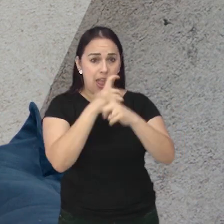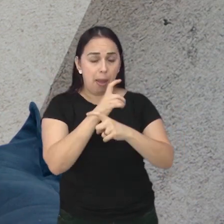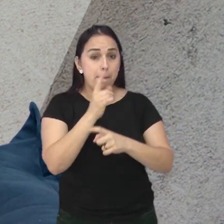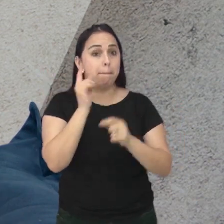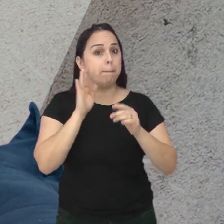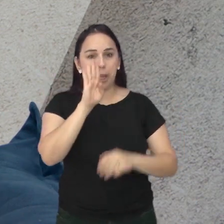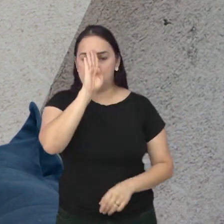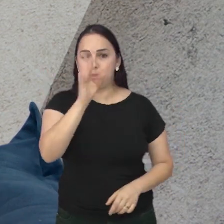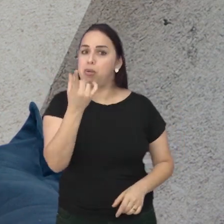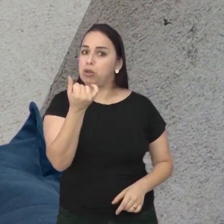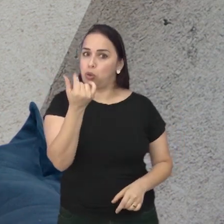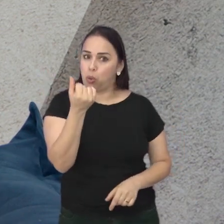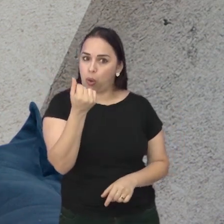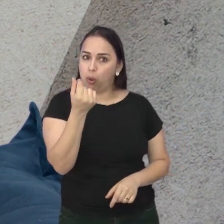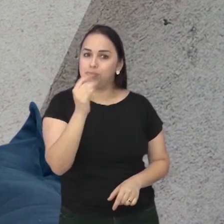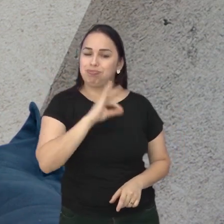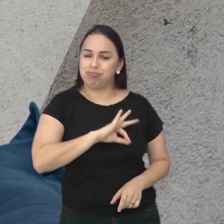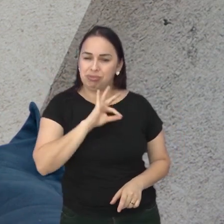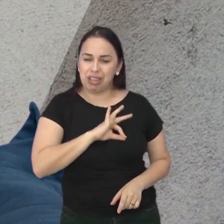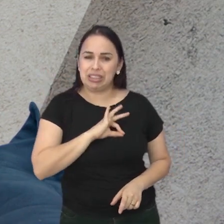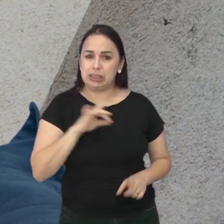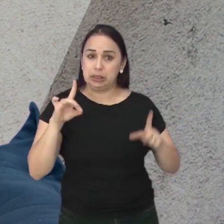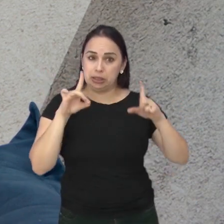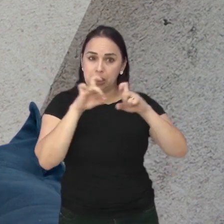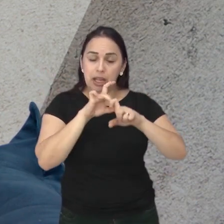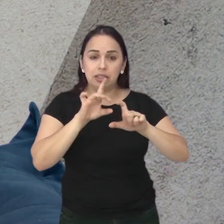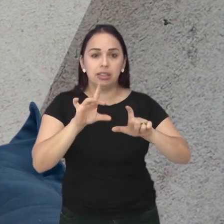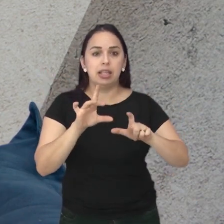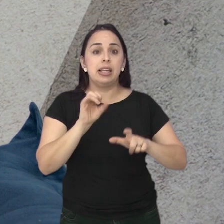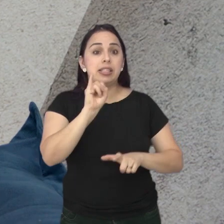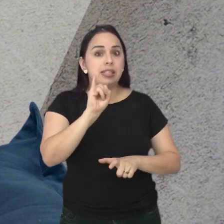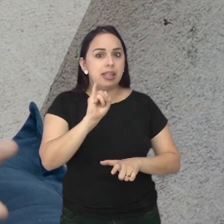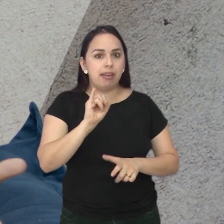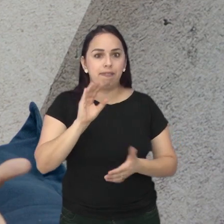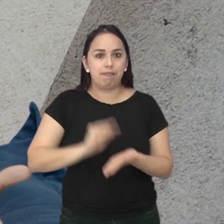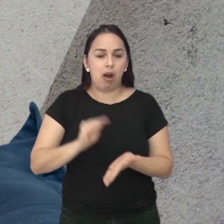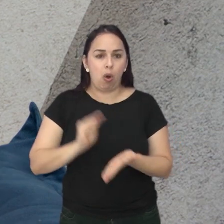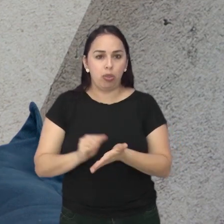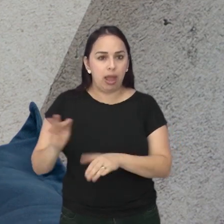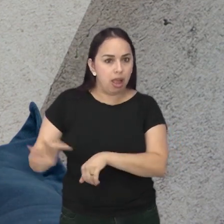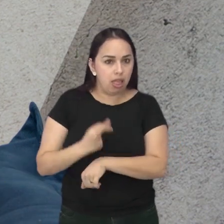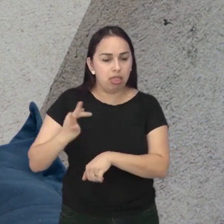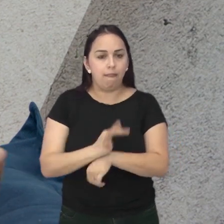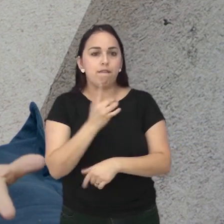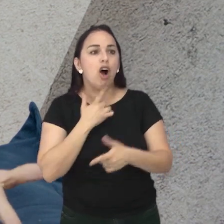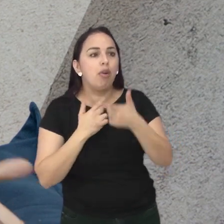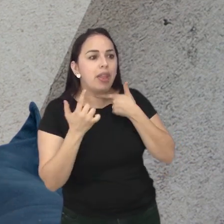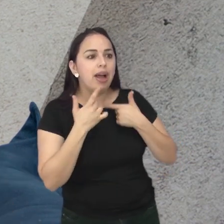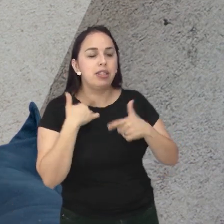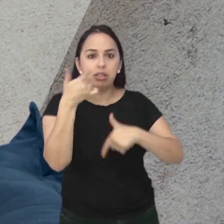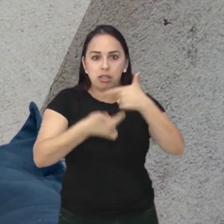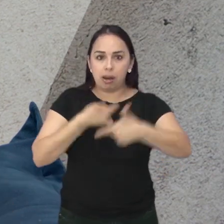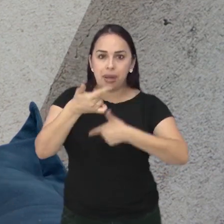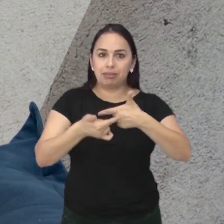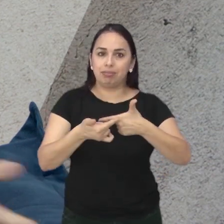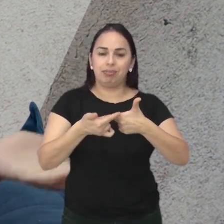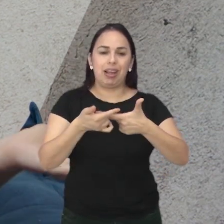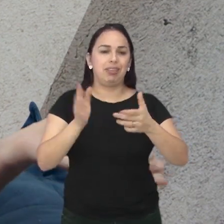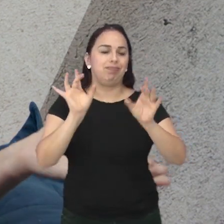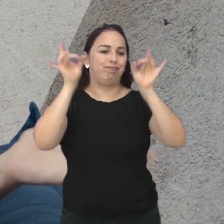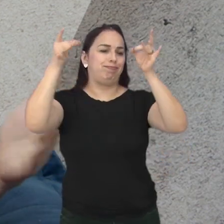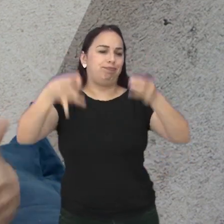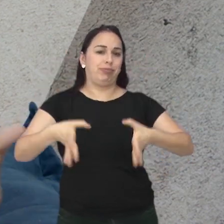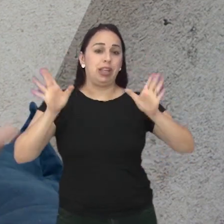dificuldade, principalmente financeira, no início da carreira, e se você não tiver essa persistência, esse desejo por continuar na área,